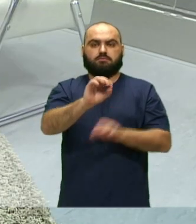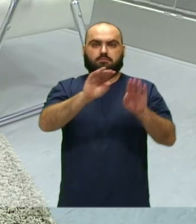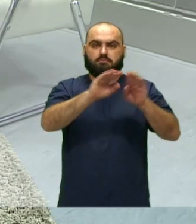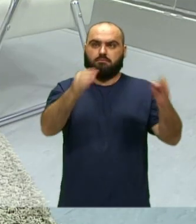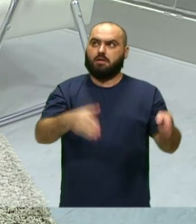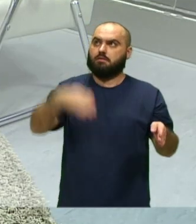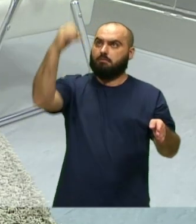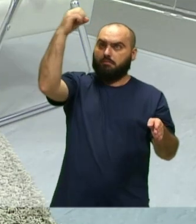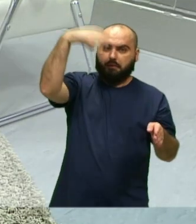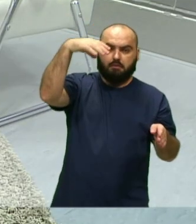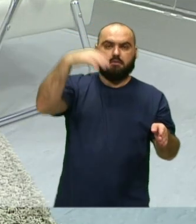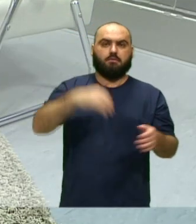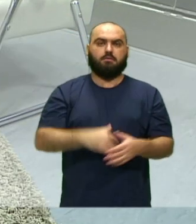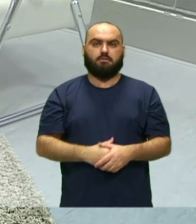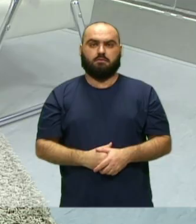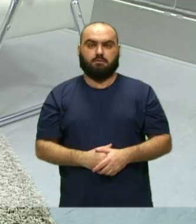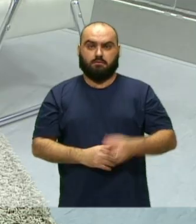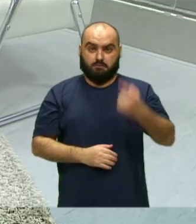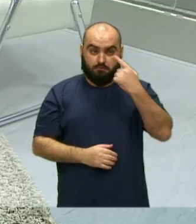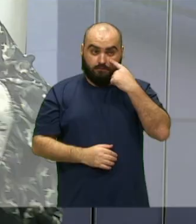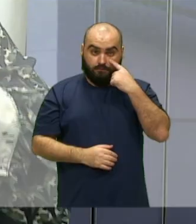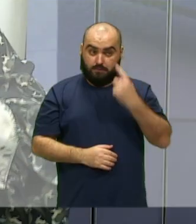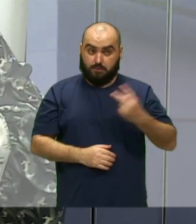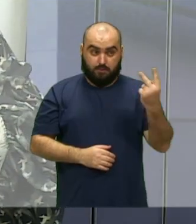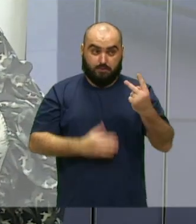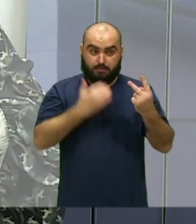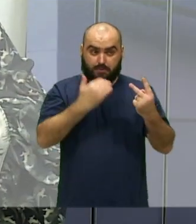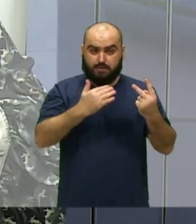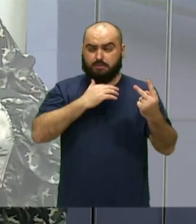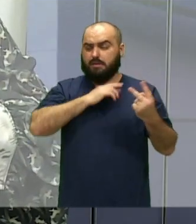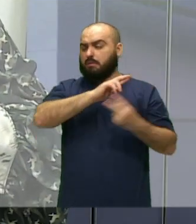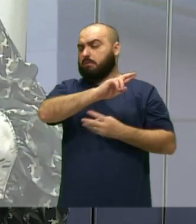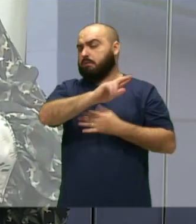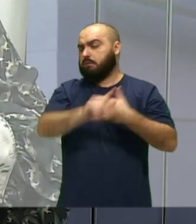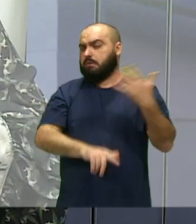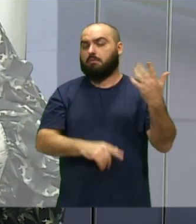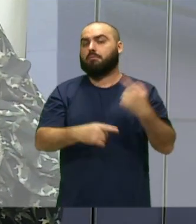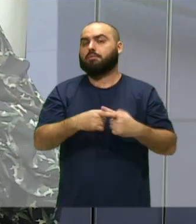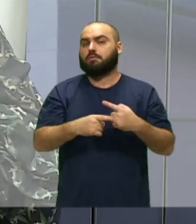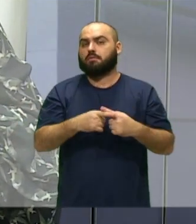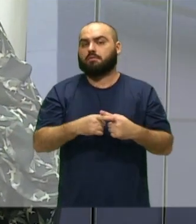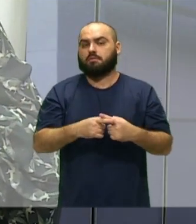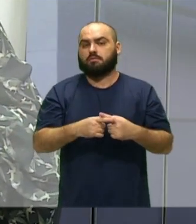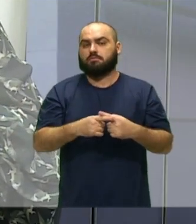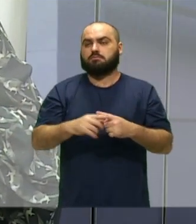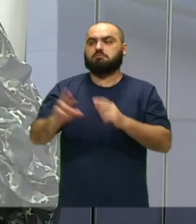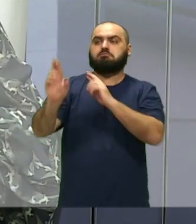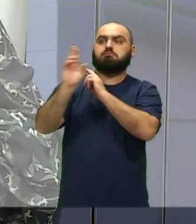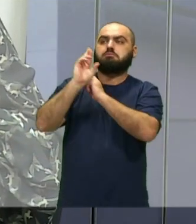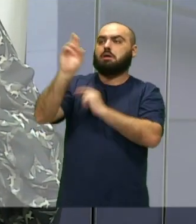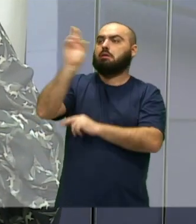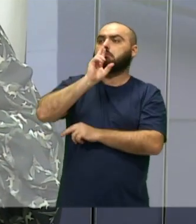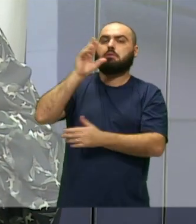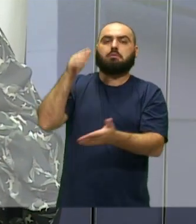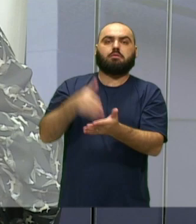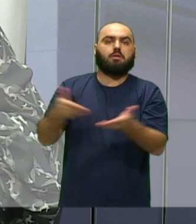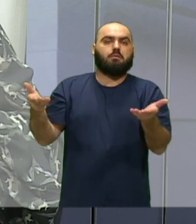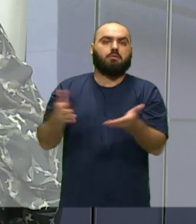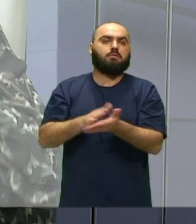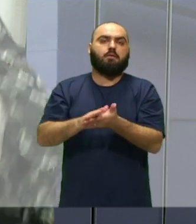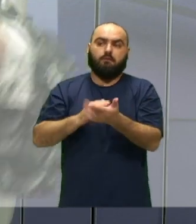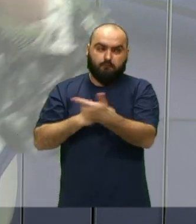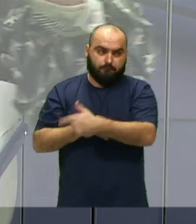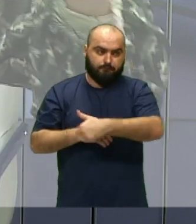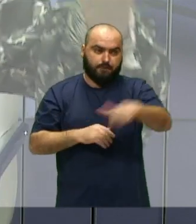Então, assim, tu visse essas duas indicações ali, mas tem trocentas indicações, porque eu espero resposta e não recebi de nenhuma. Vai acabar em ação